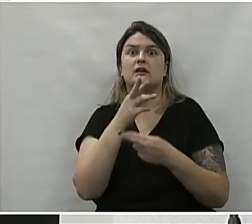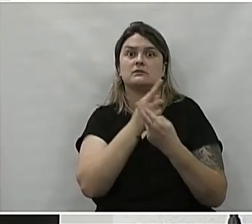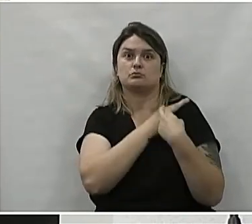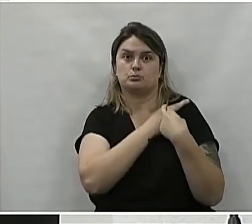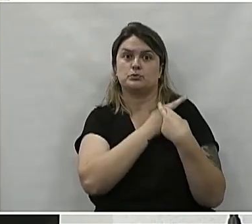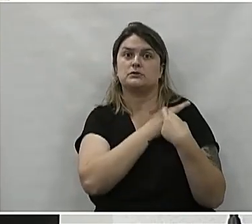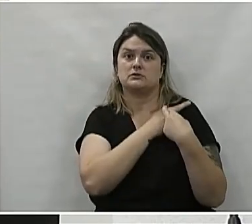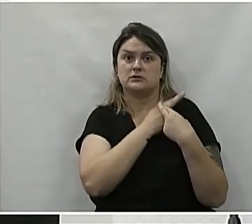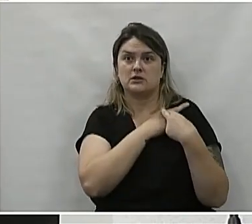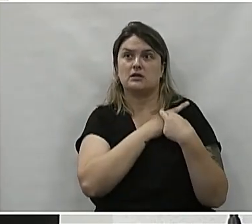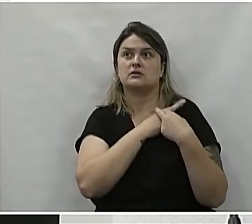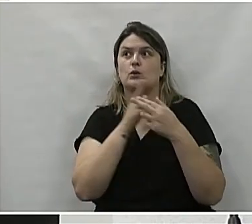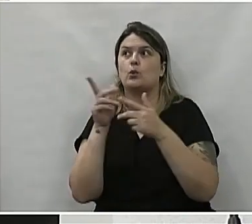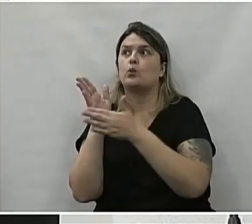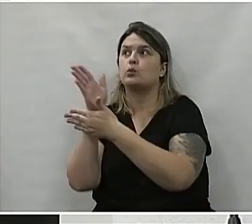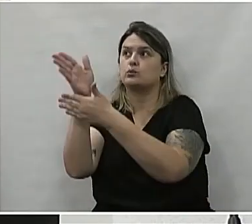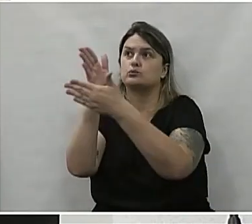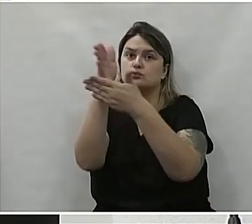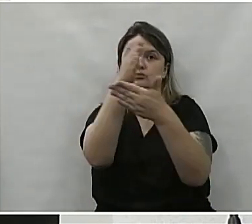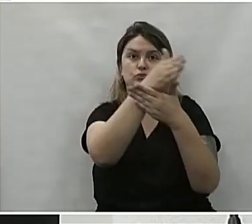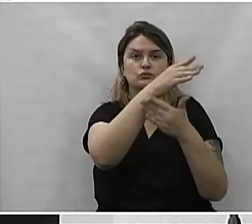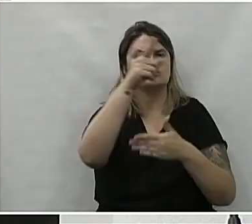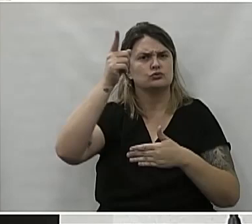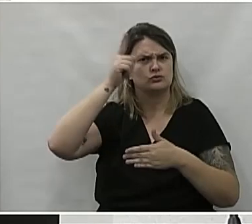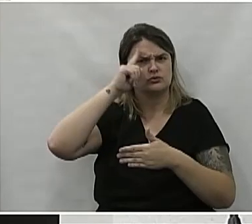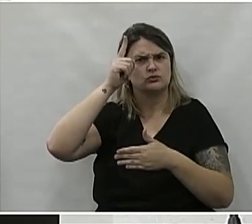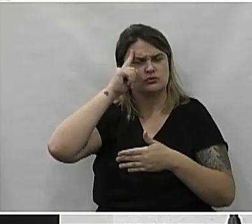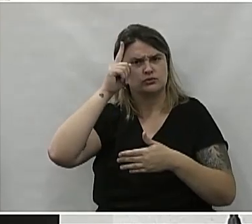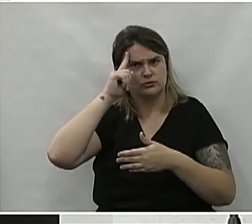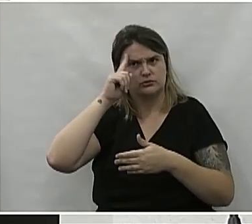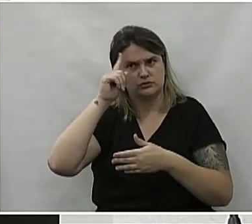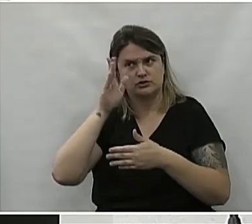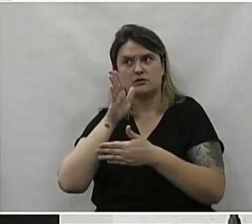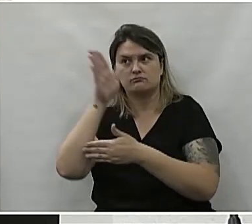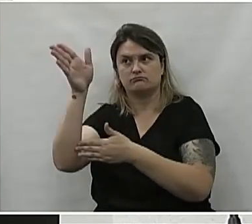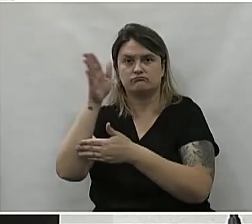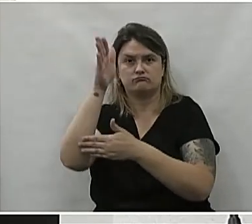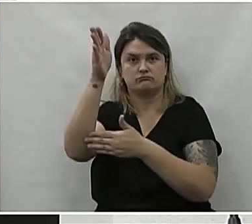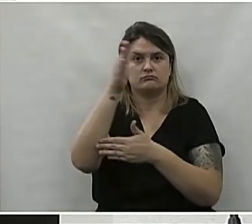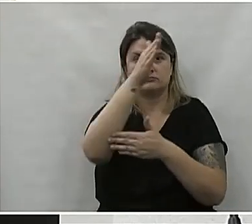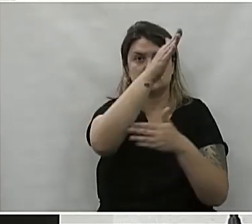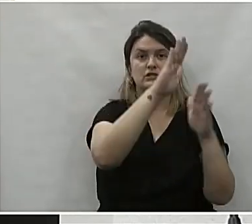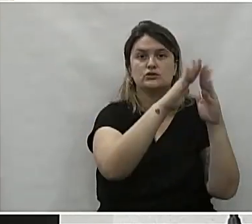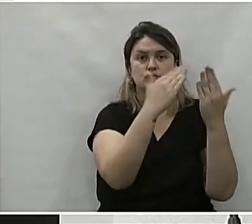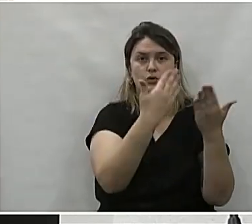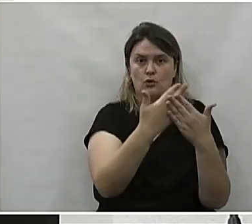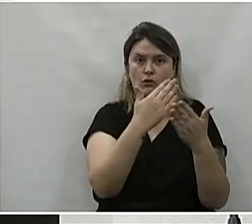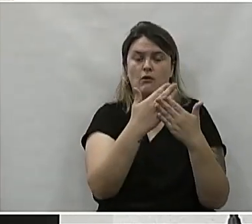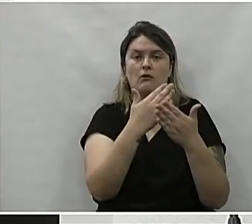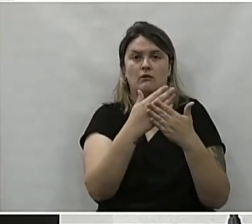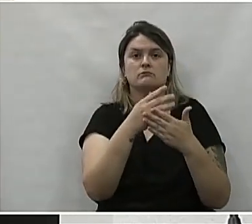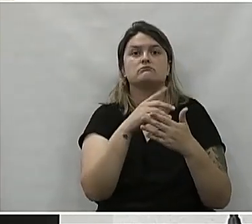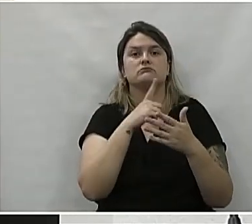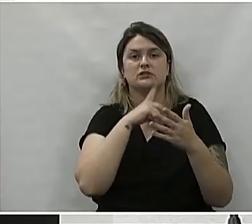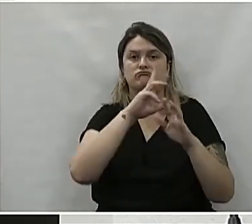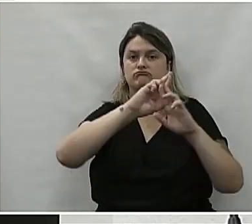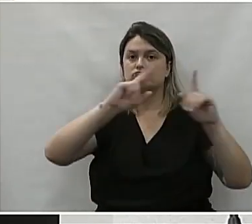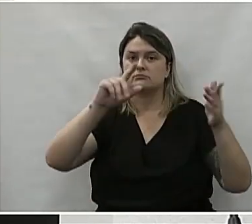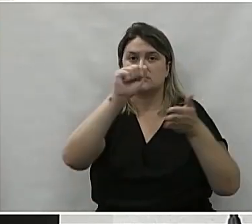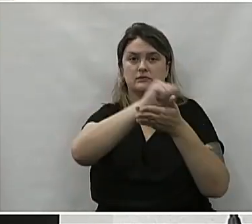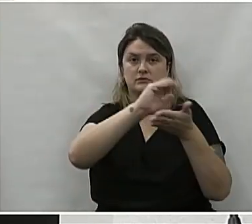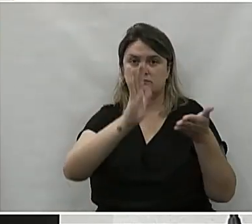responsabilidade Territorial Estando diariamente Presente Nos estabelecimentos De ensino Nas mais diversas Atividades